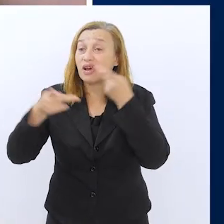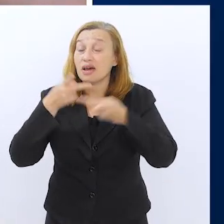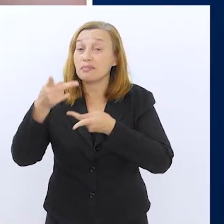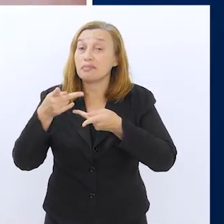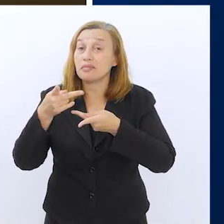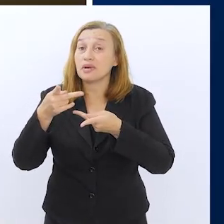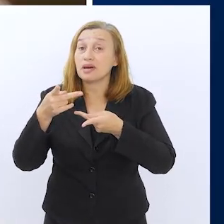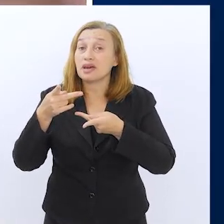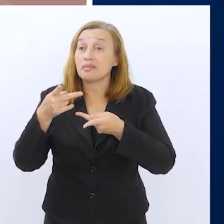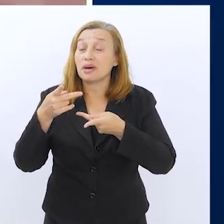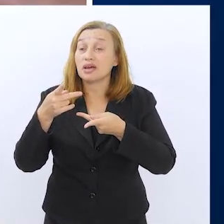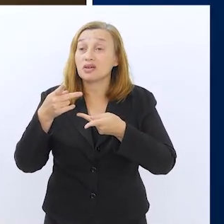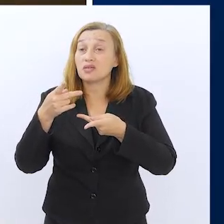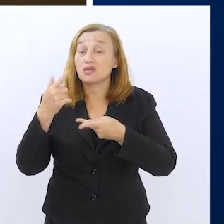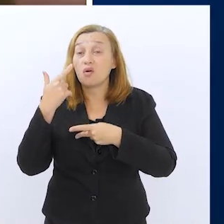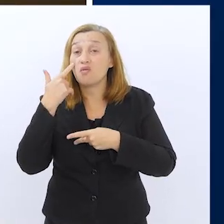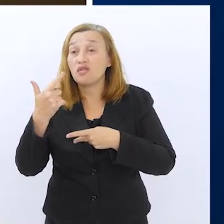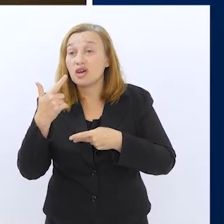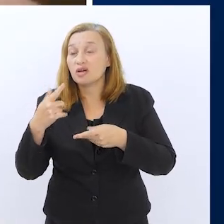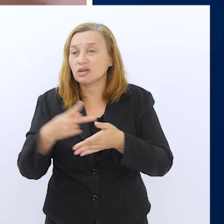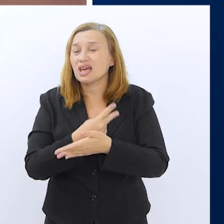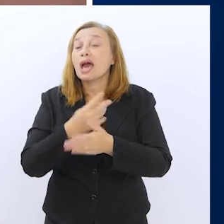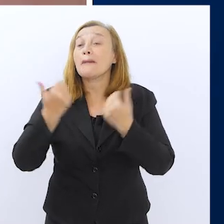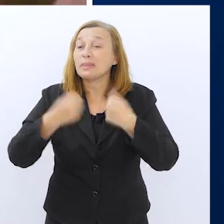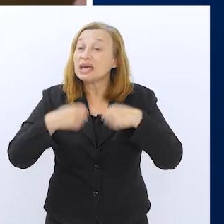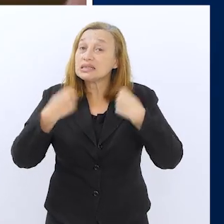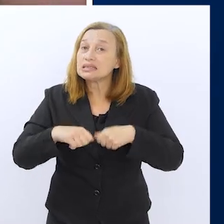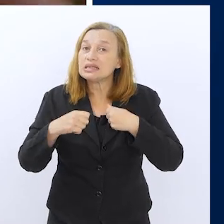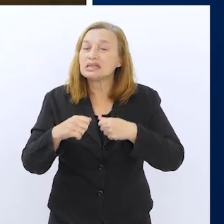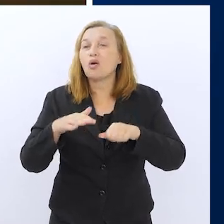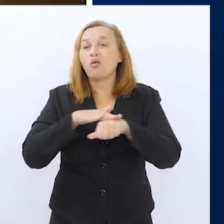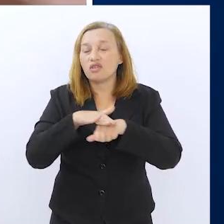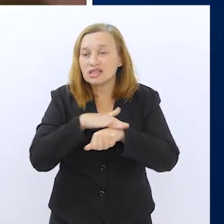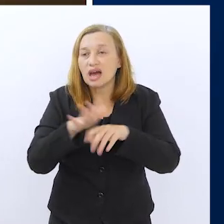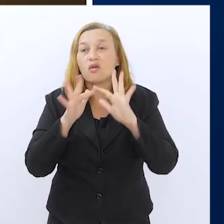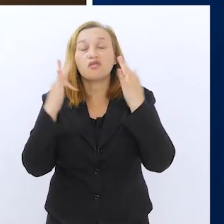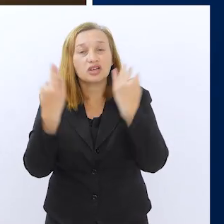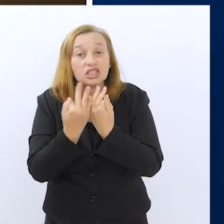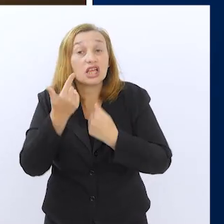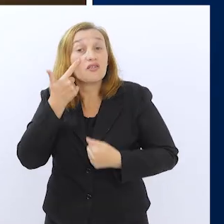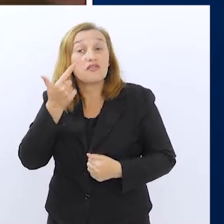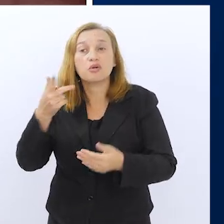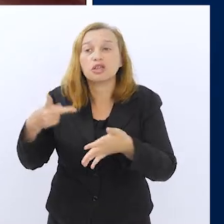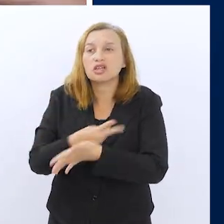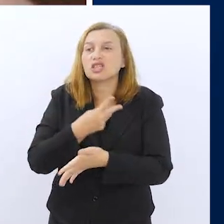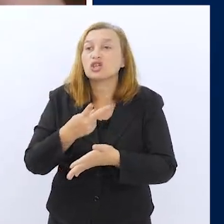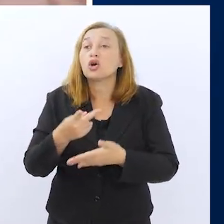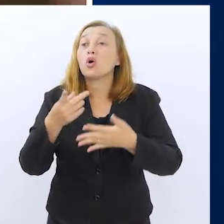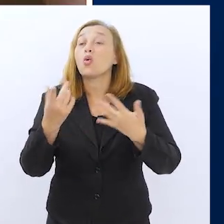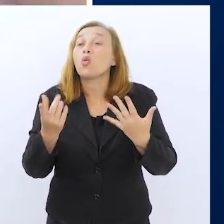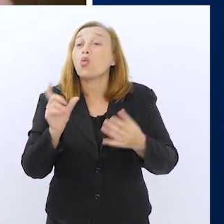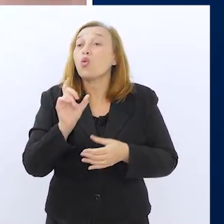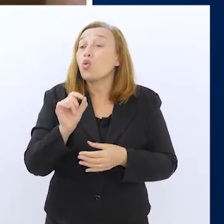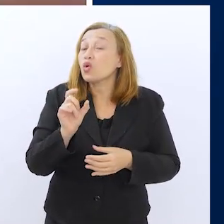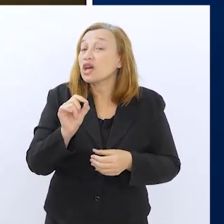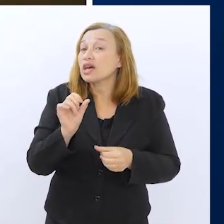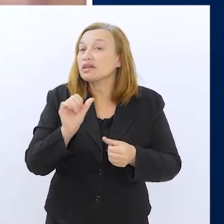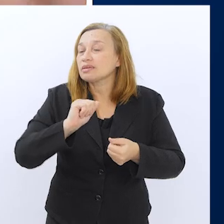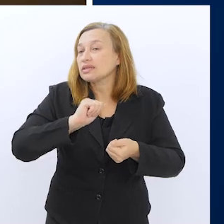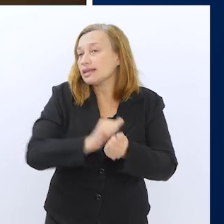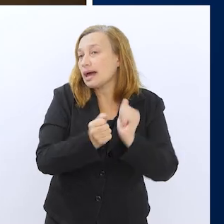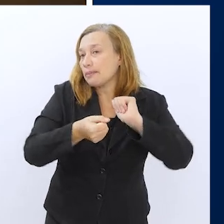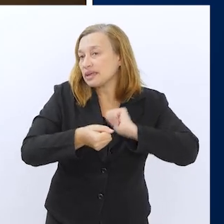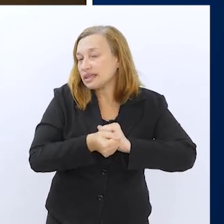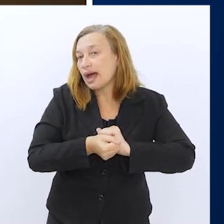vendo. Então, a gente tem que parar, conversar com a família, saber exatamente o que está acontecendo, para a gente ver quais pontos a gente tem